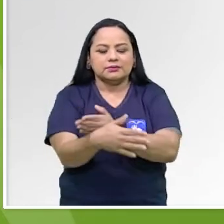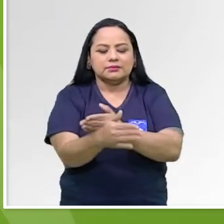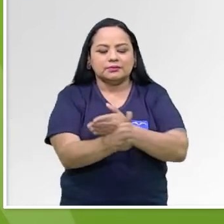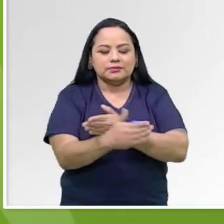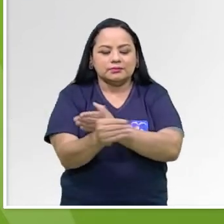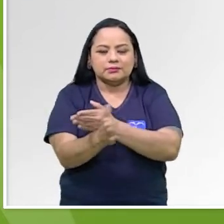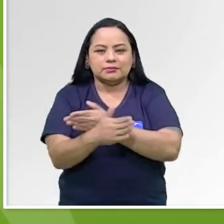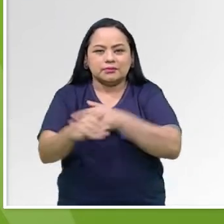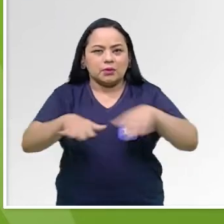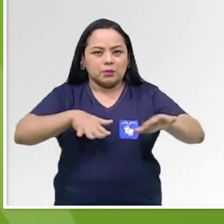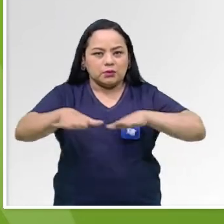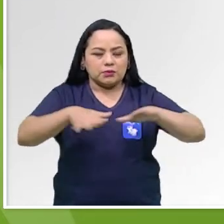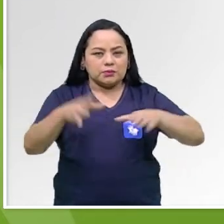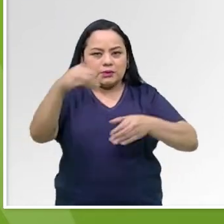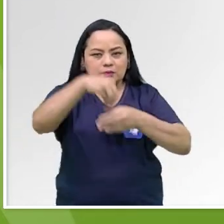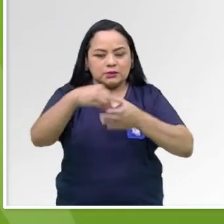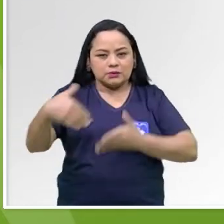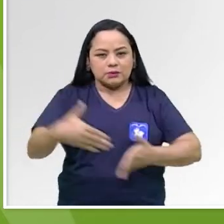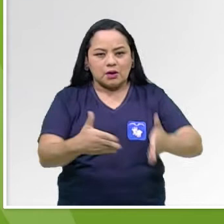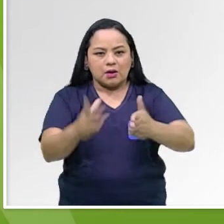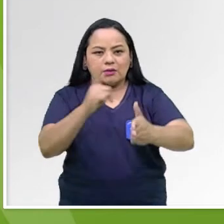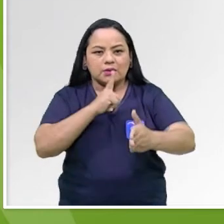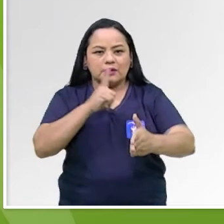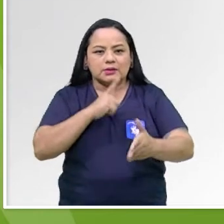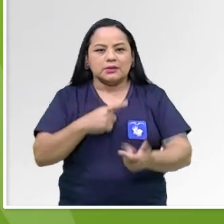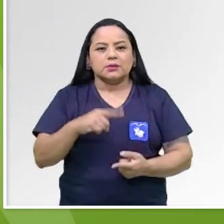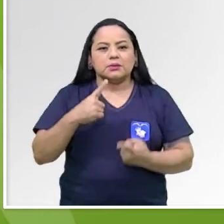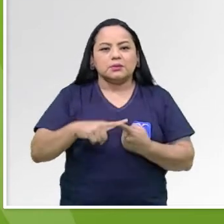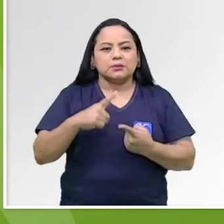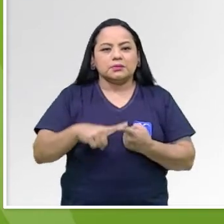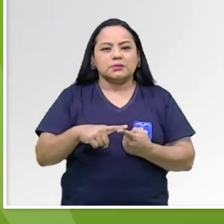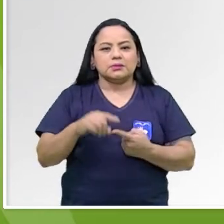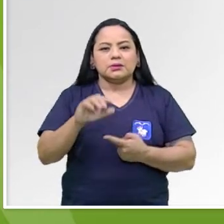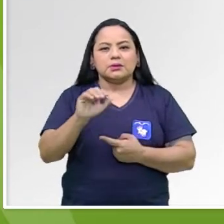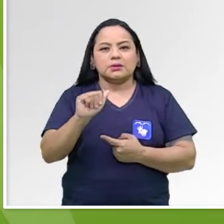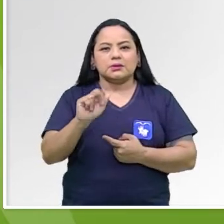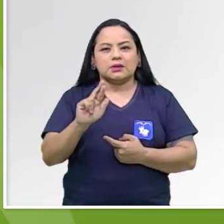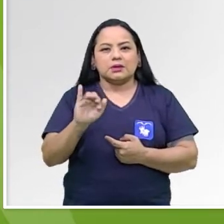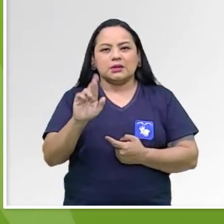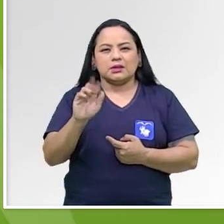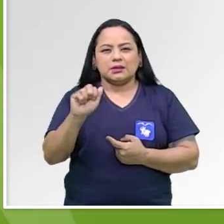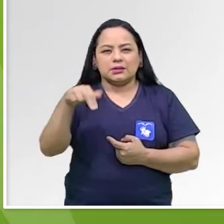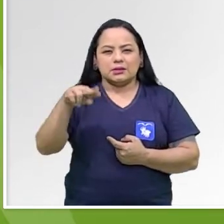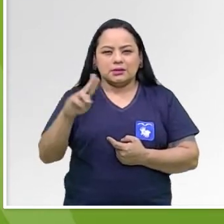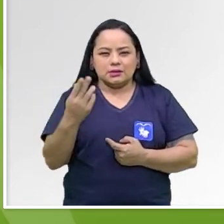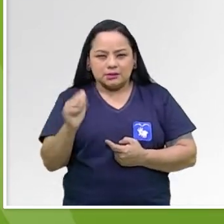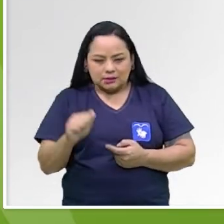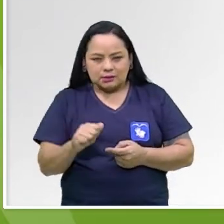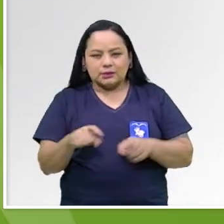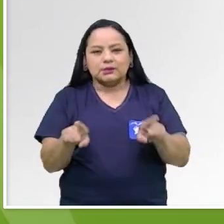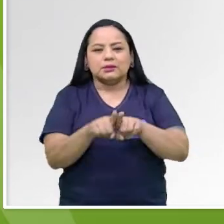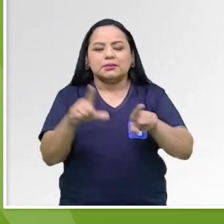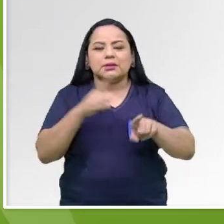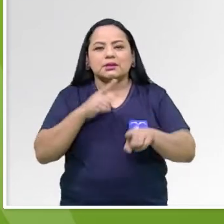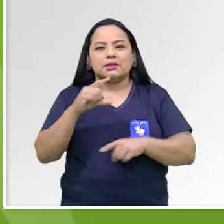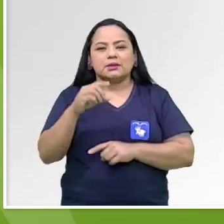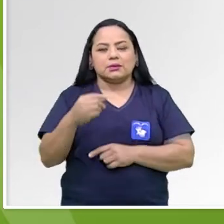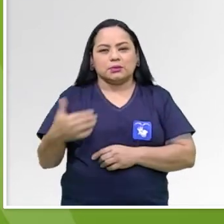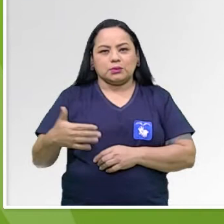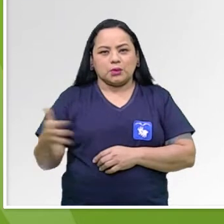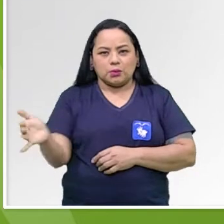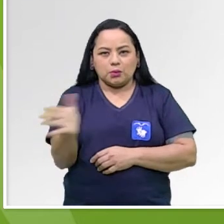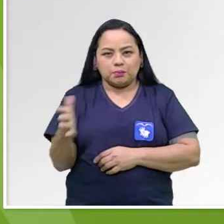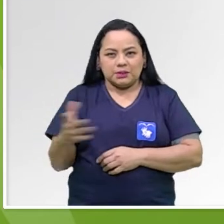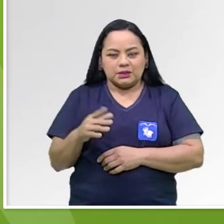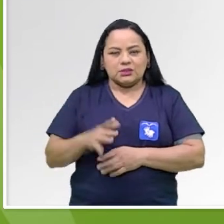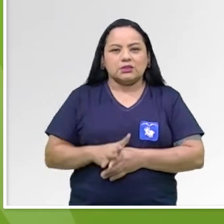né? Aqui temos uma ariranha, temos aqui um peixe-boi e temos uma foca ali no último animal, tá?